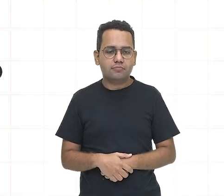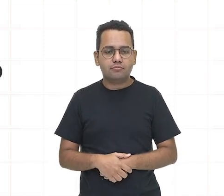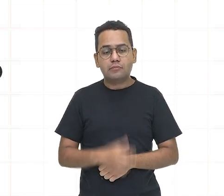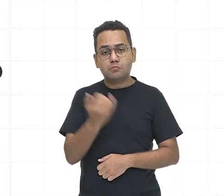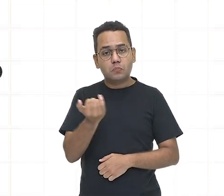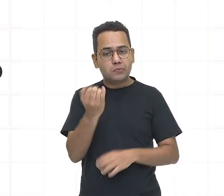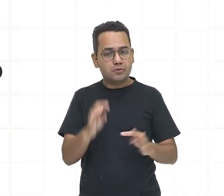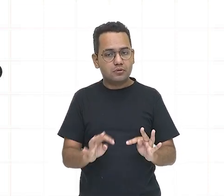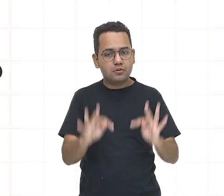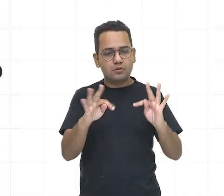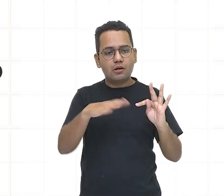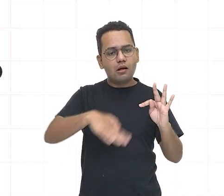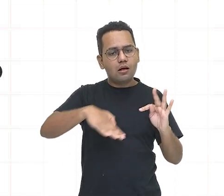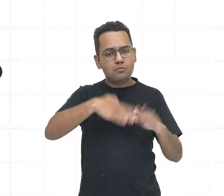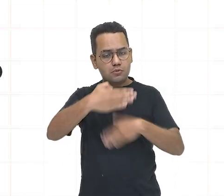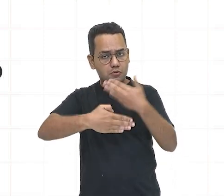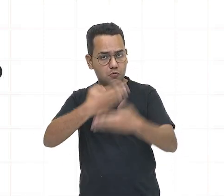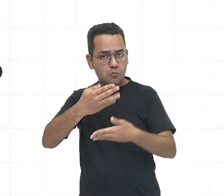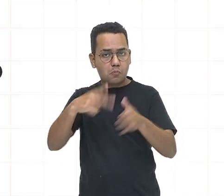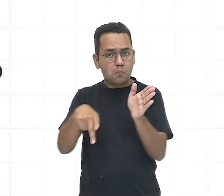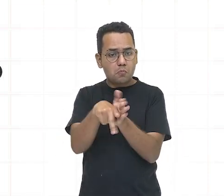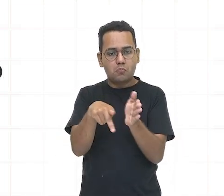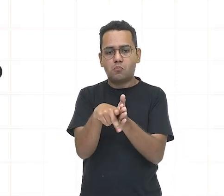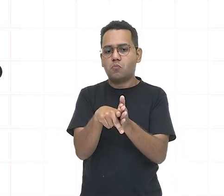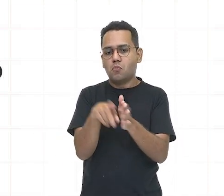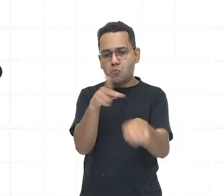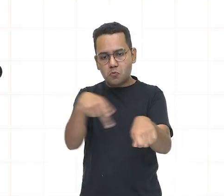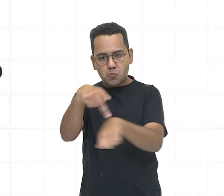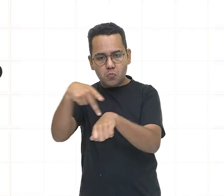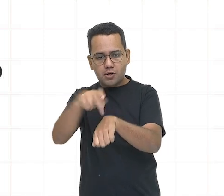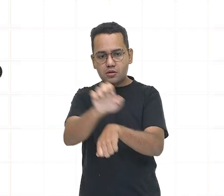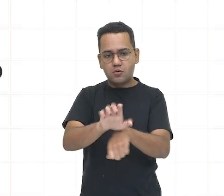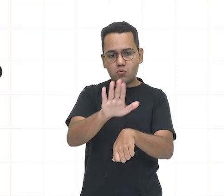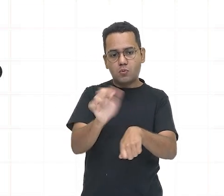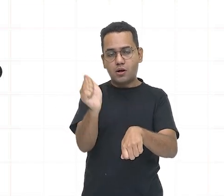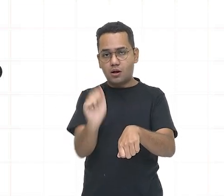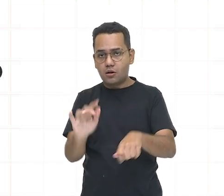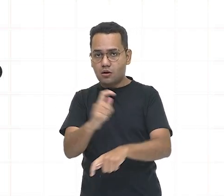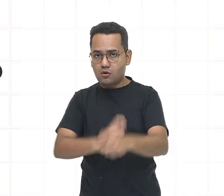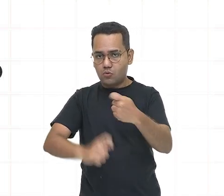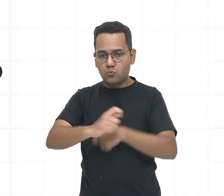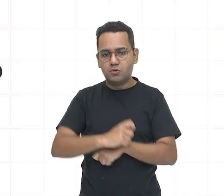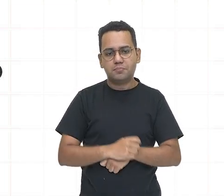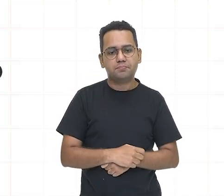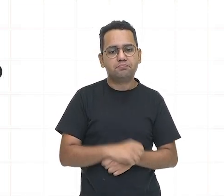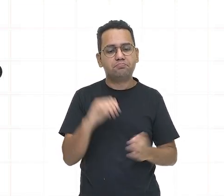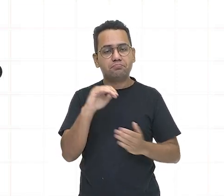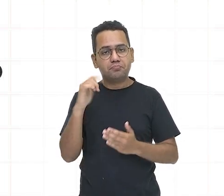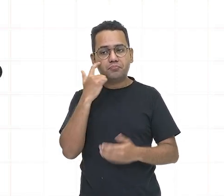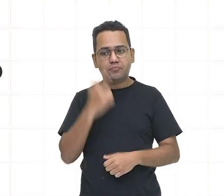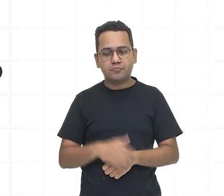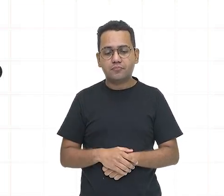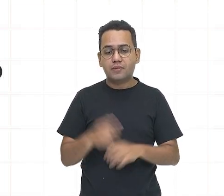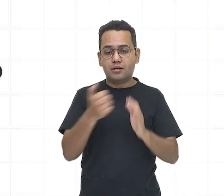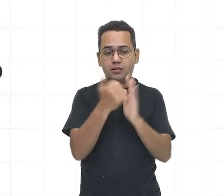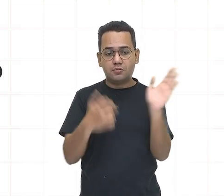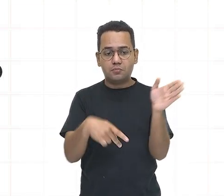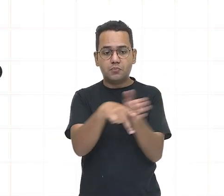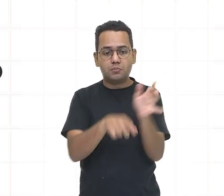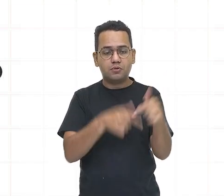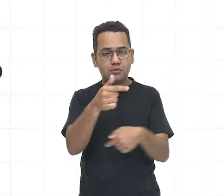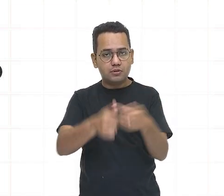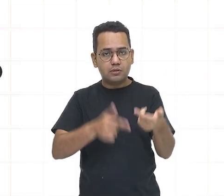importância da tecnologia para o desenvolvimento econômico dos países europeus e asiáticos. A concepção de trabalho